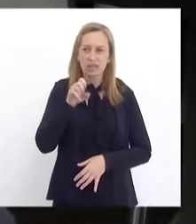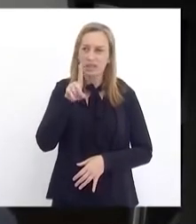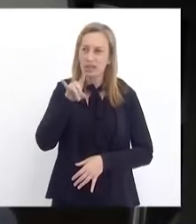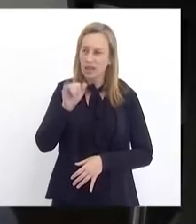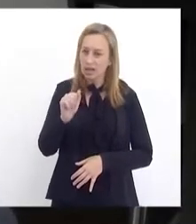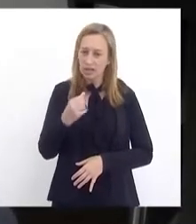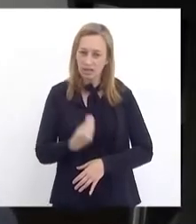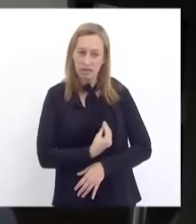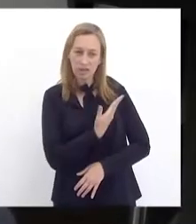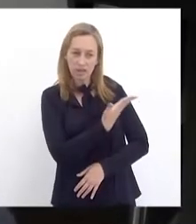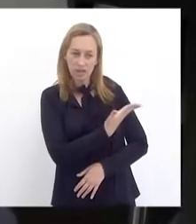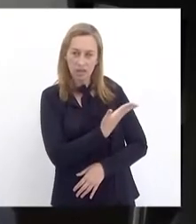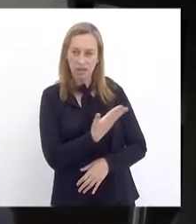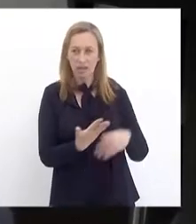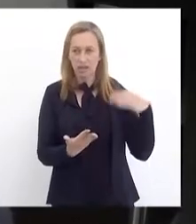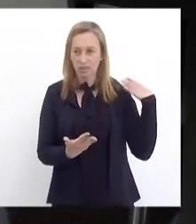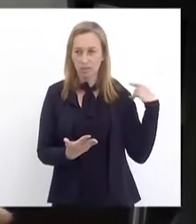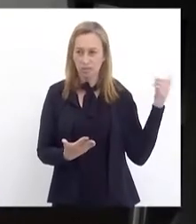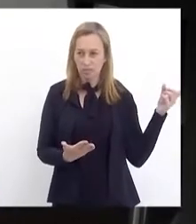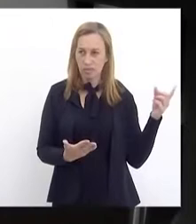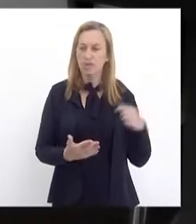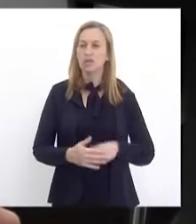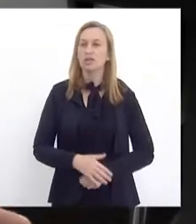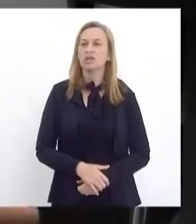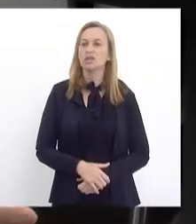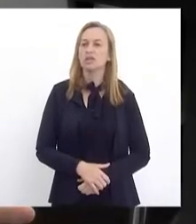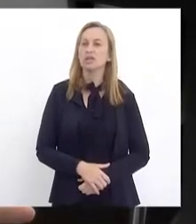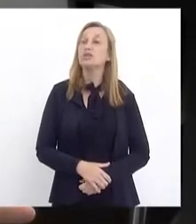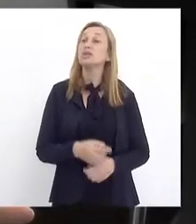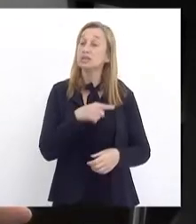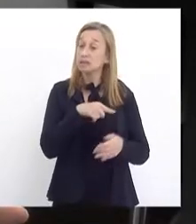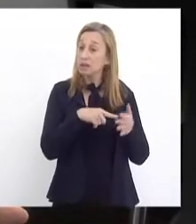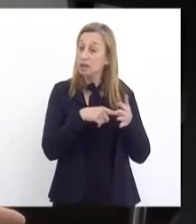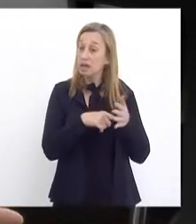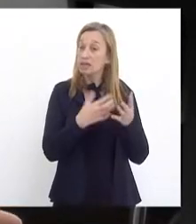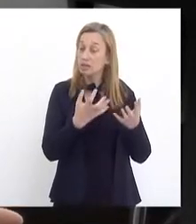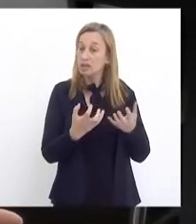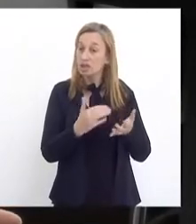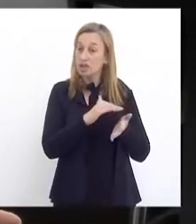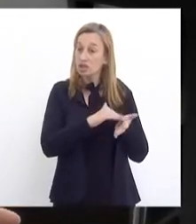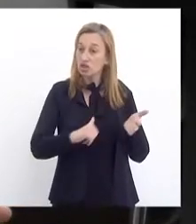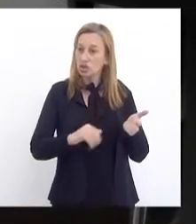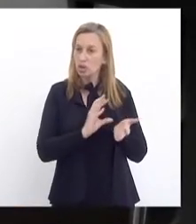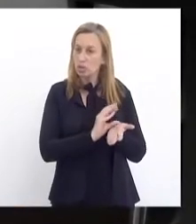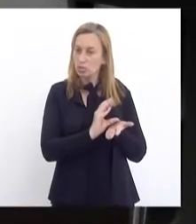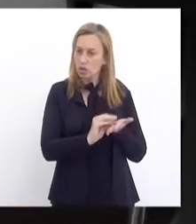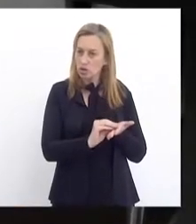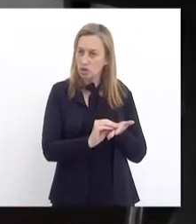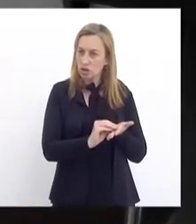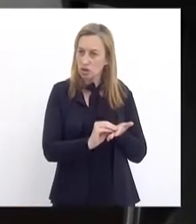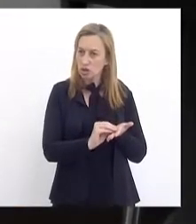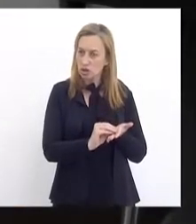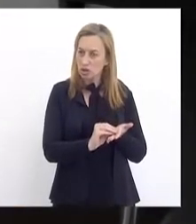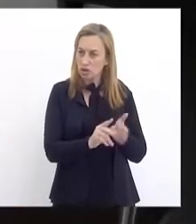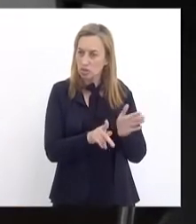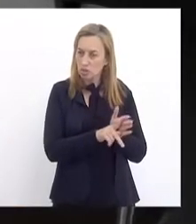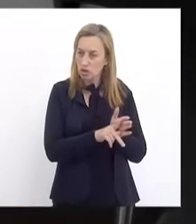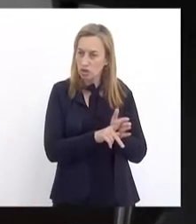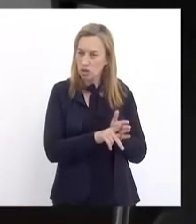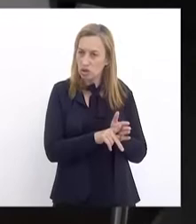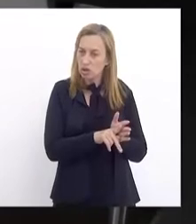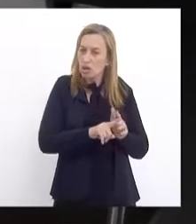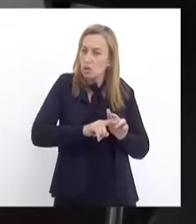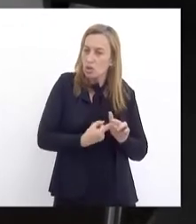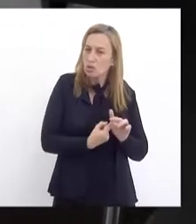que está aqui à minha direita. Se ela não quereria retirar o projeto, refazer